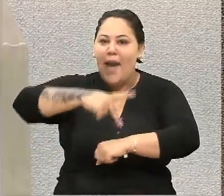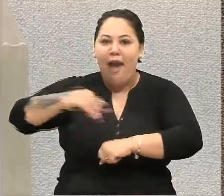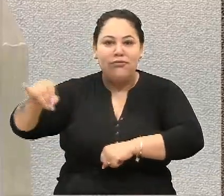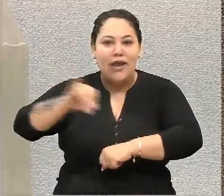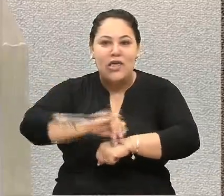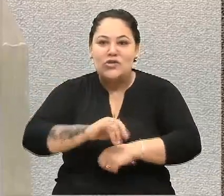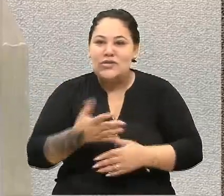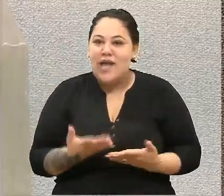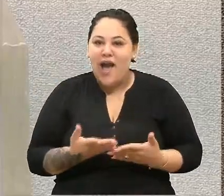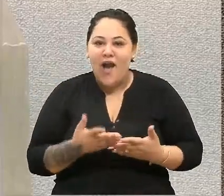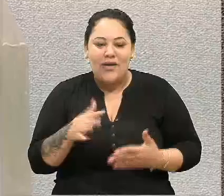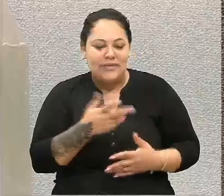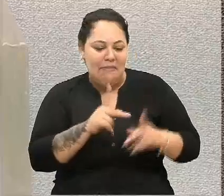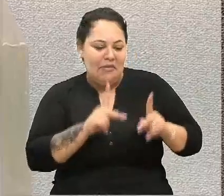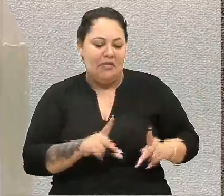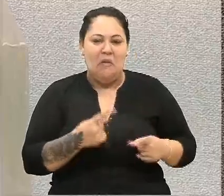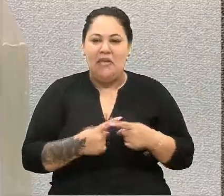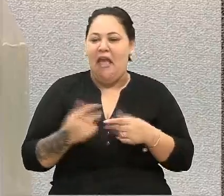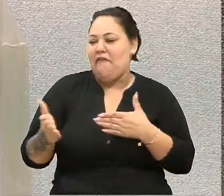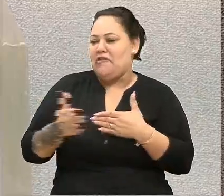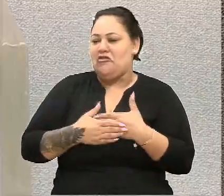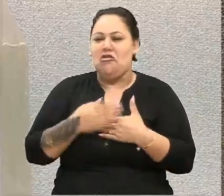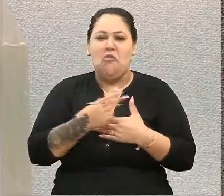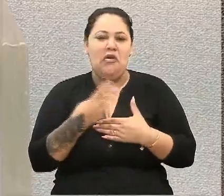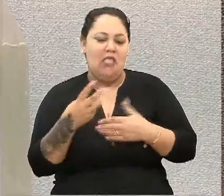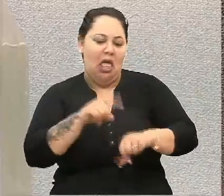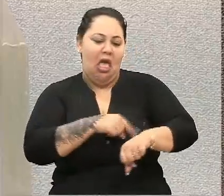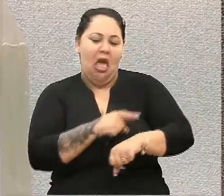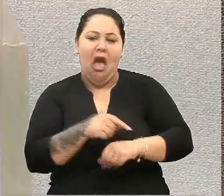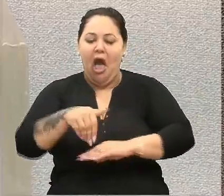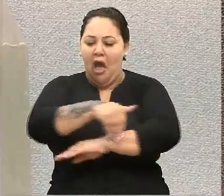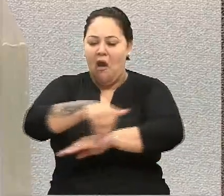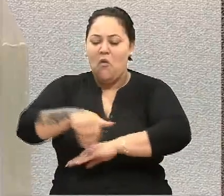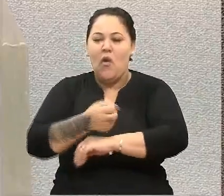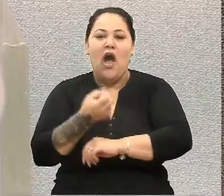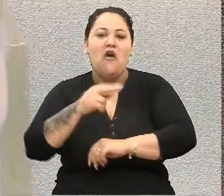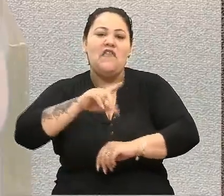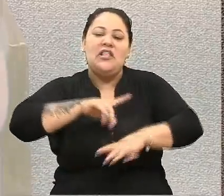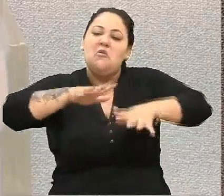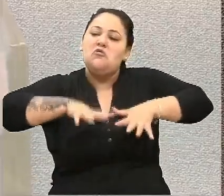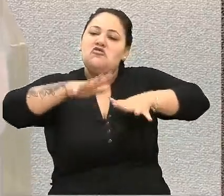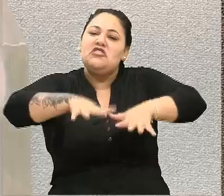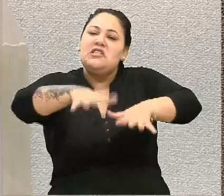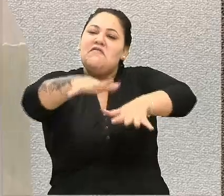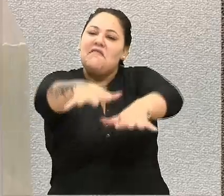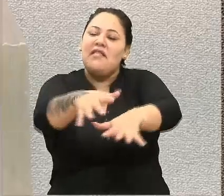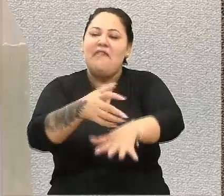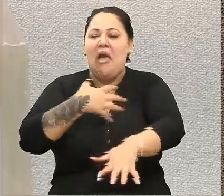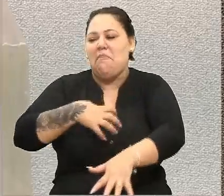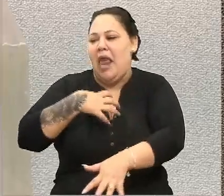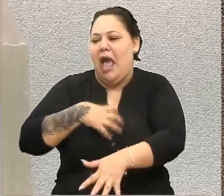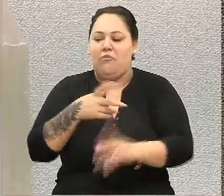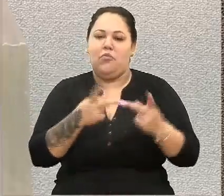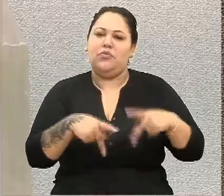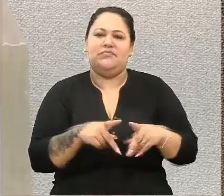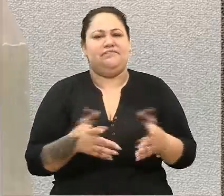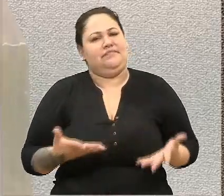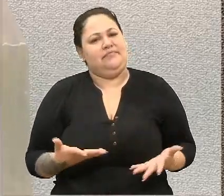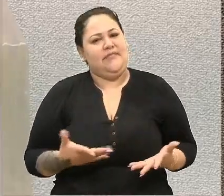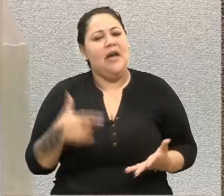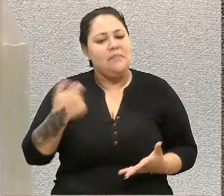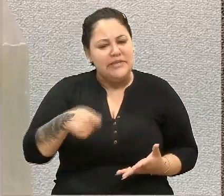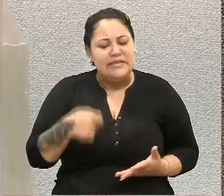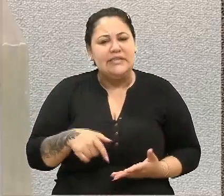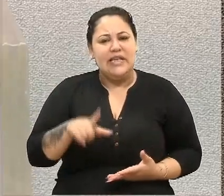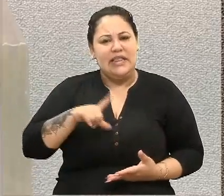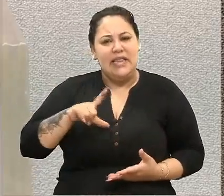porque fechou 2, 3 horas a rua, né? Então às vezes vai ter um desfile, vai ter Então, poxa, a população também tem que ter